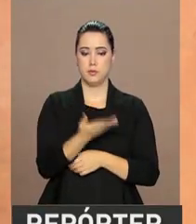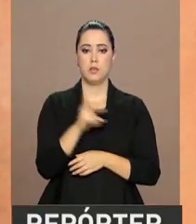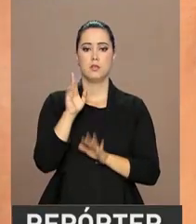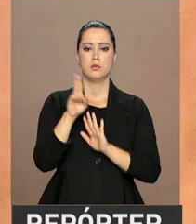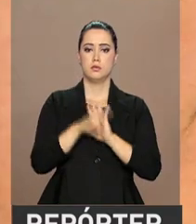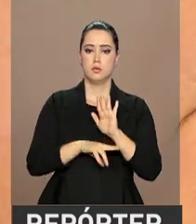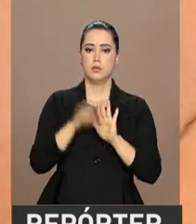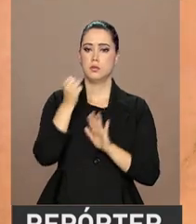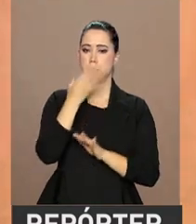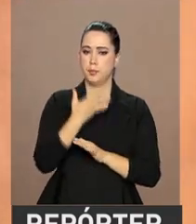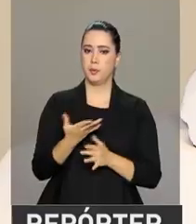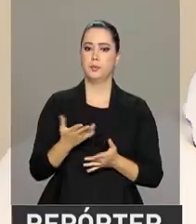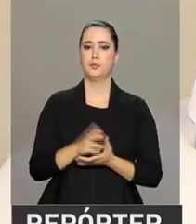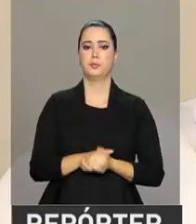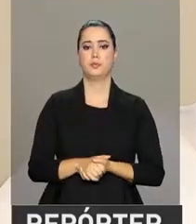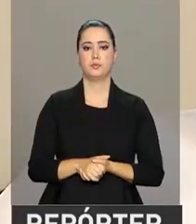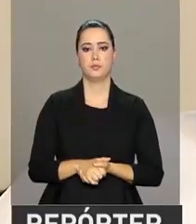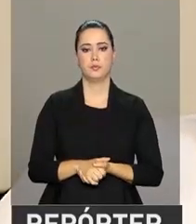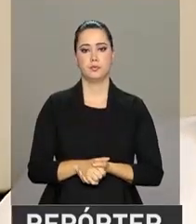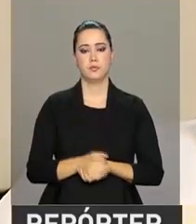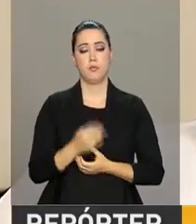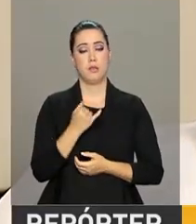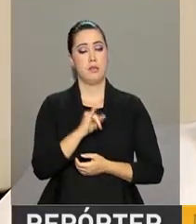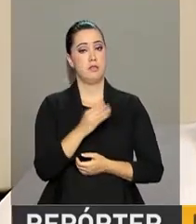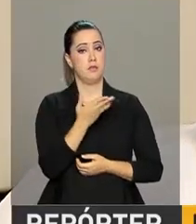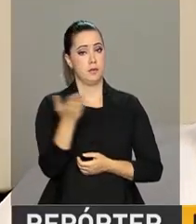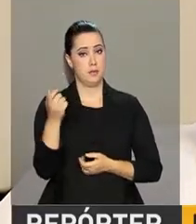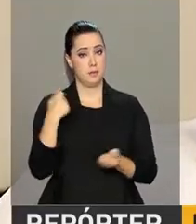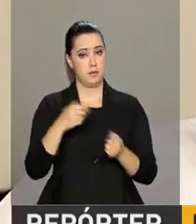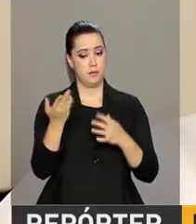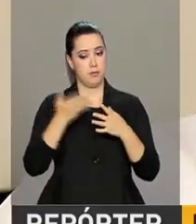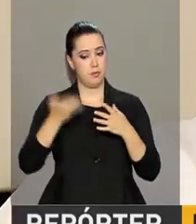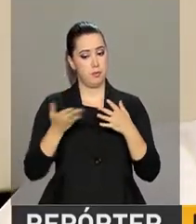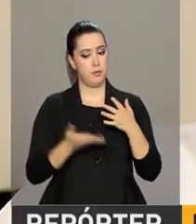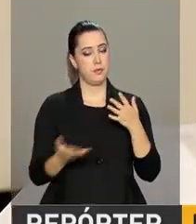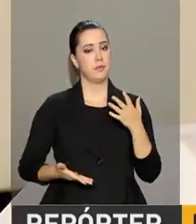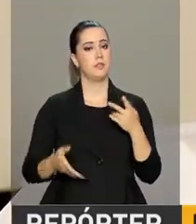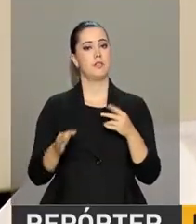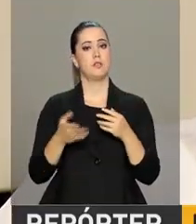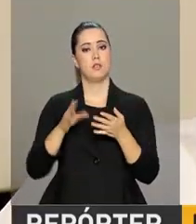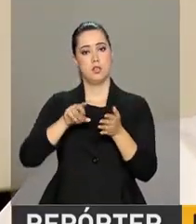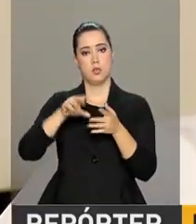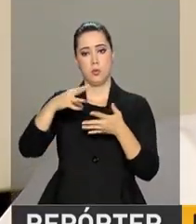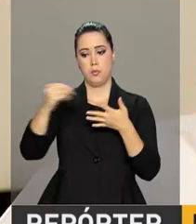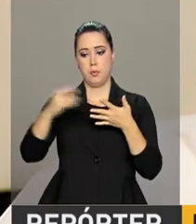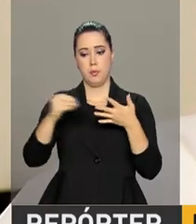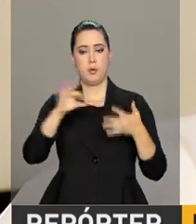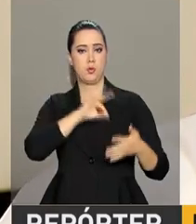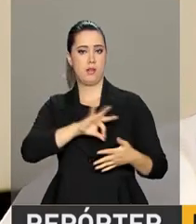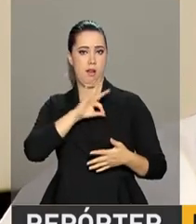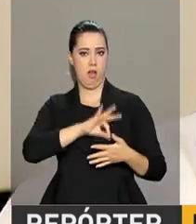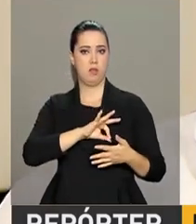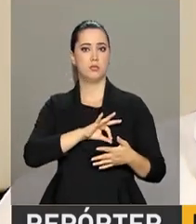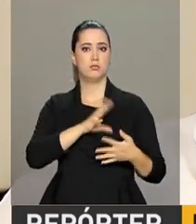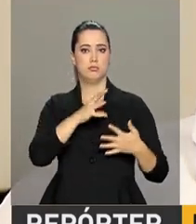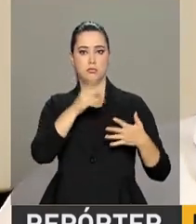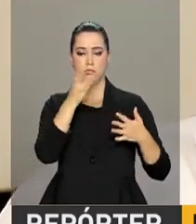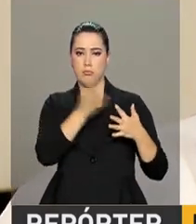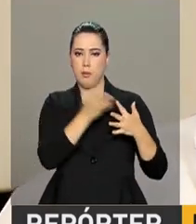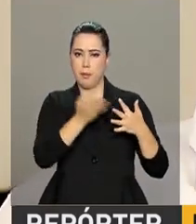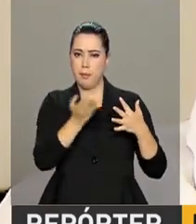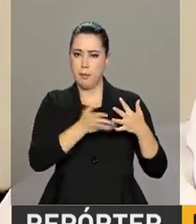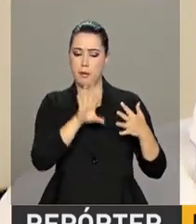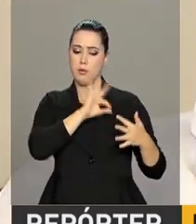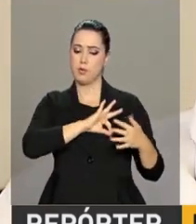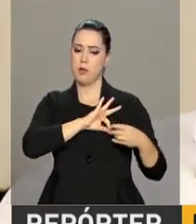vem em boa hora quando você vai fazer um financiamento consignado pra mim pra qualquer aposentado para qualquer funcionário